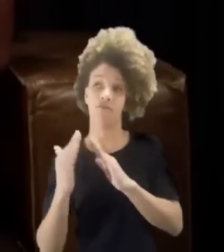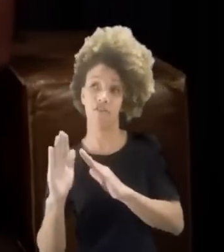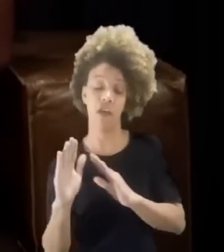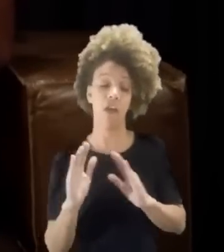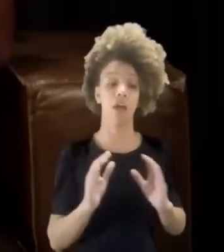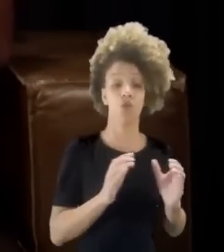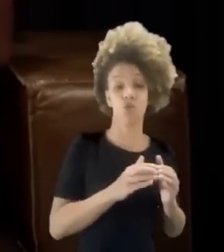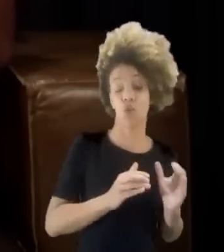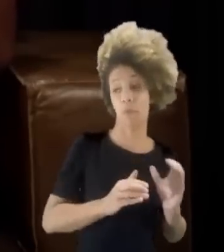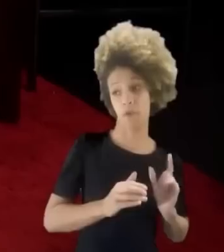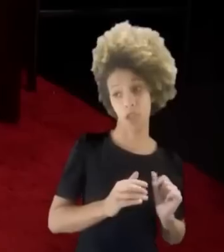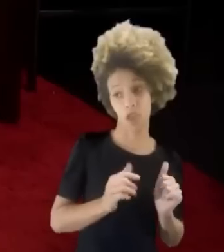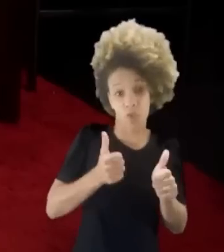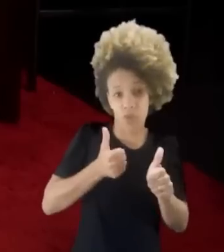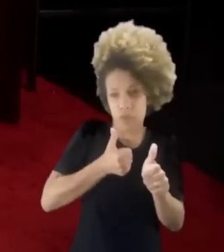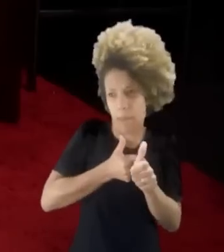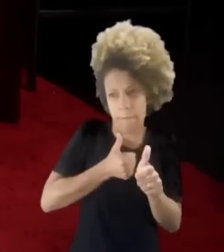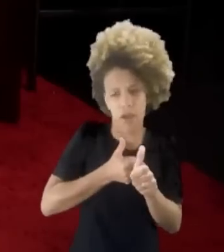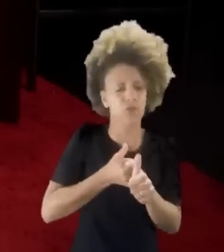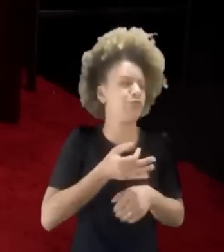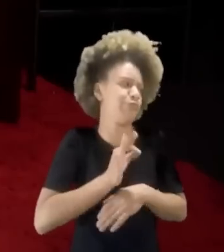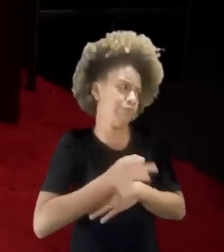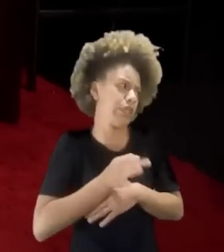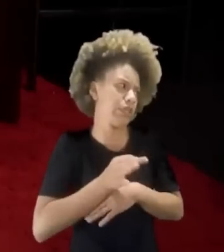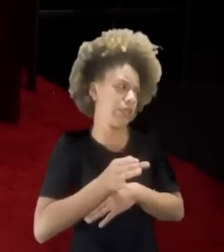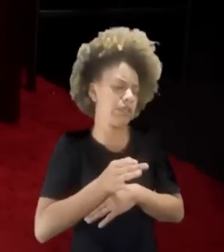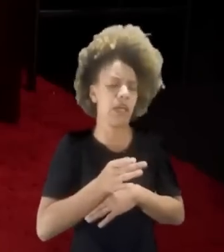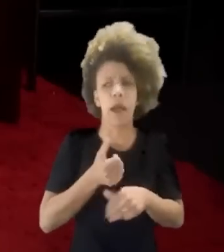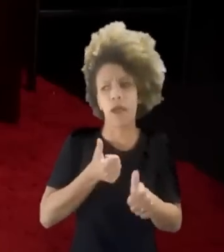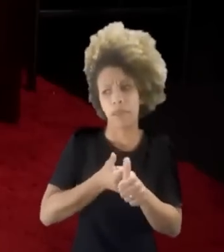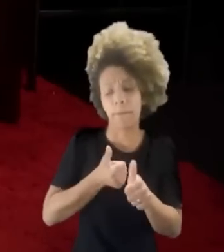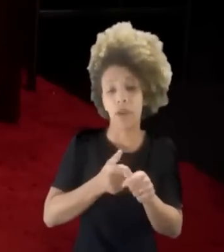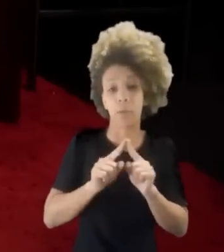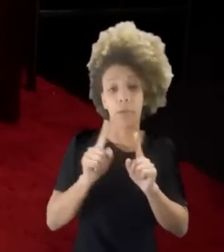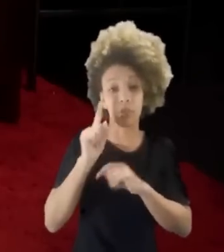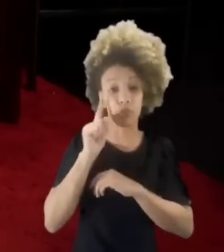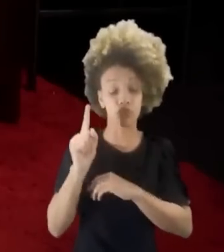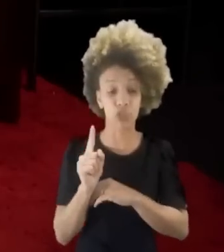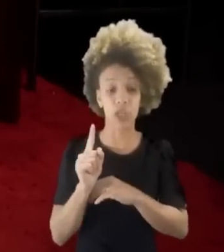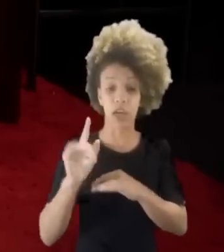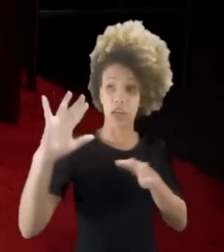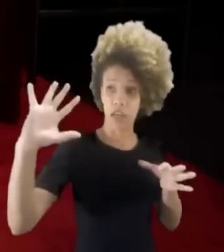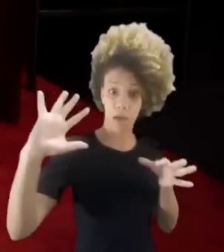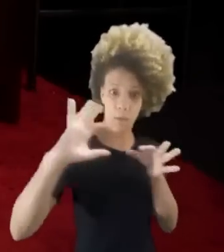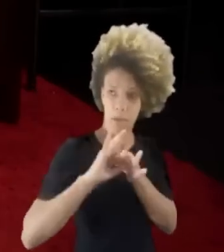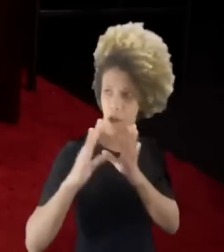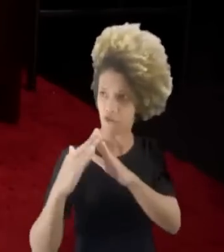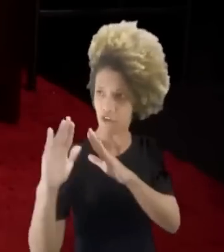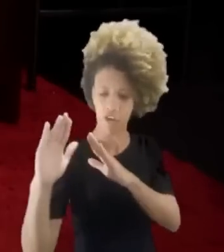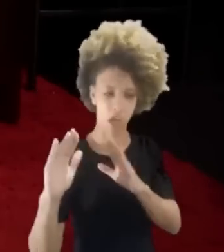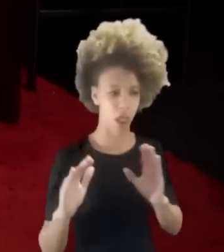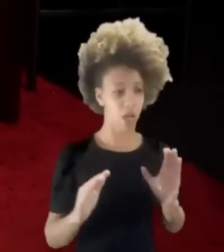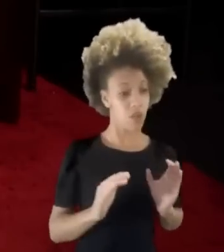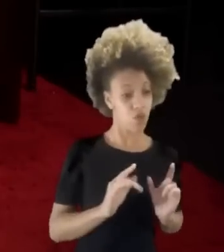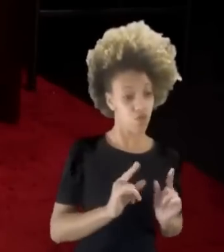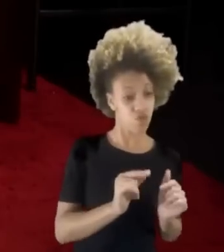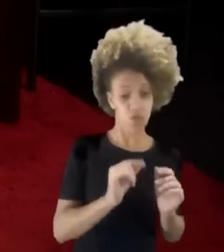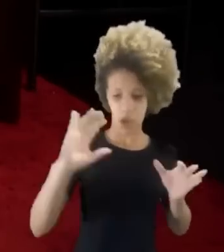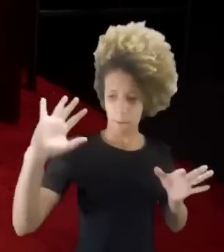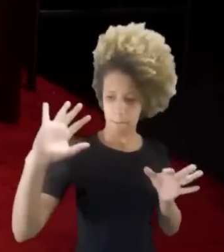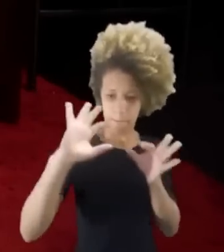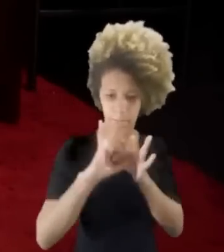mais perto do que eles pensa mano muito mais perto do que eles pensam tá ligado e o dia que a classe média se unir com a favela e a favela se unir com a classe média